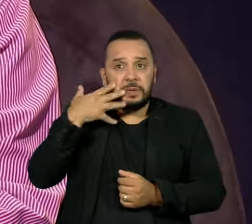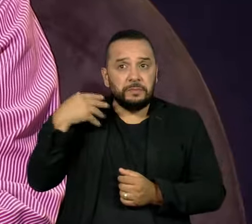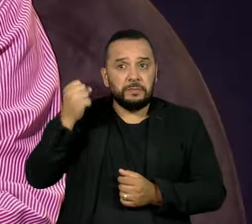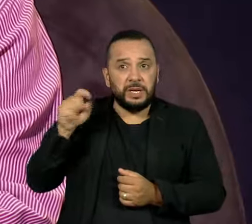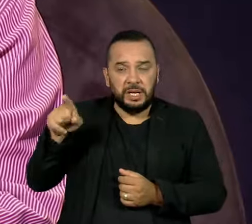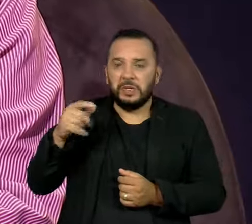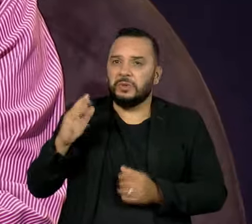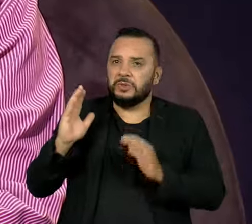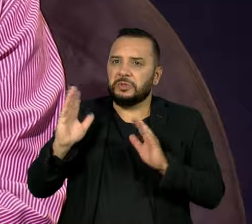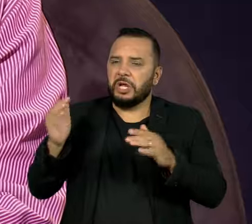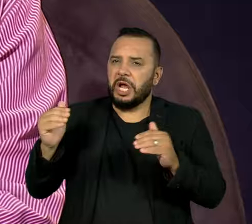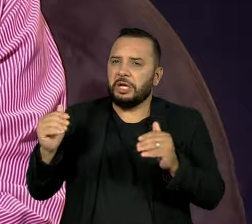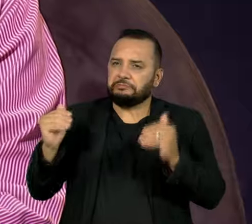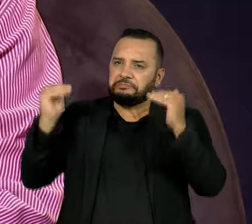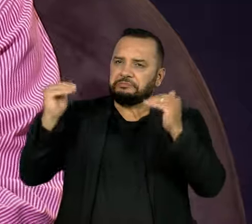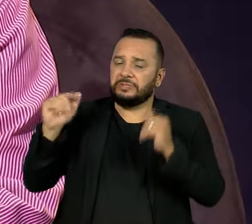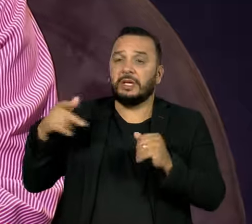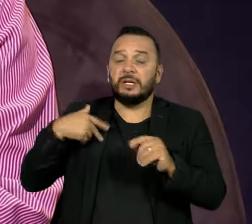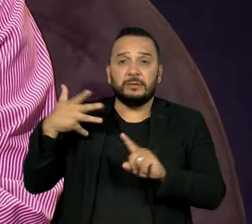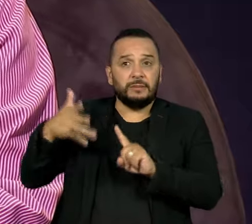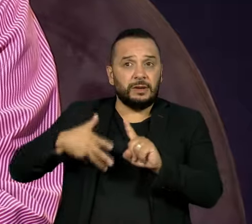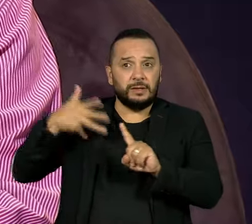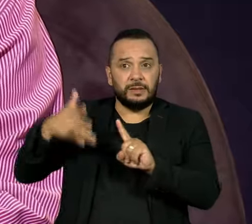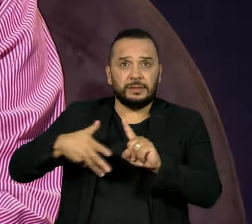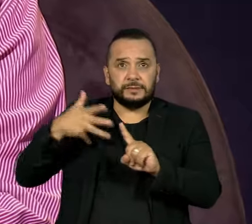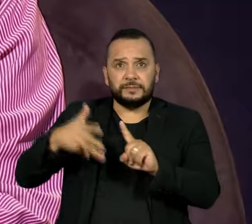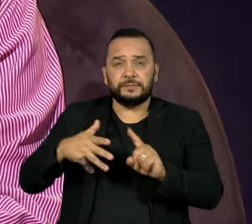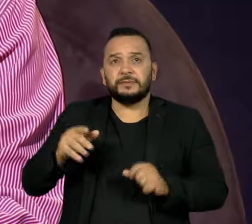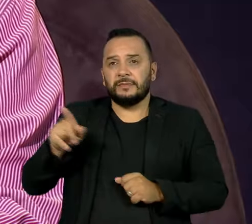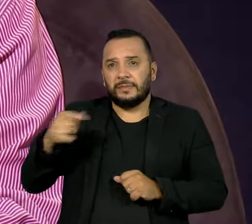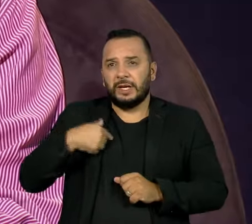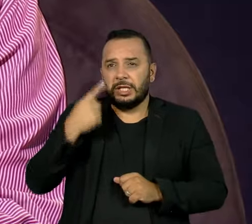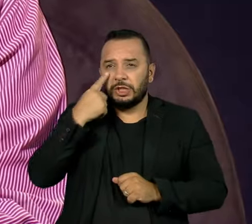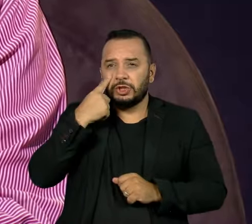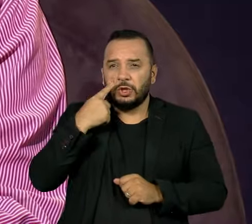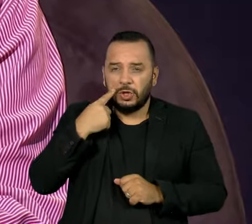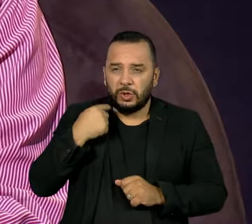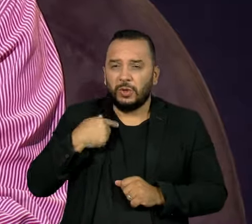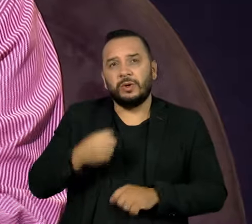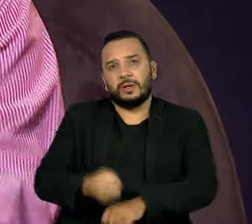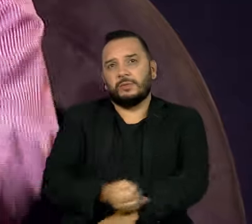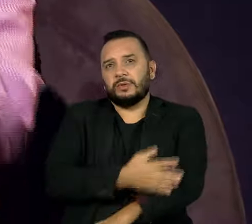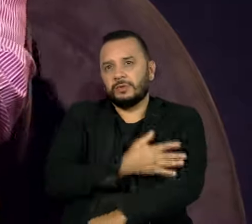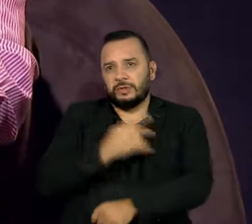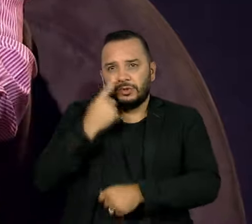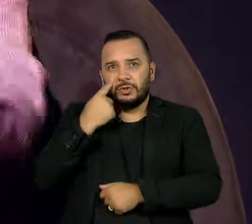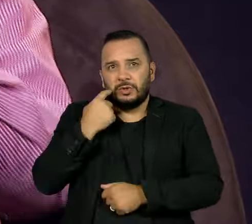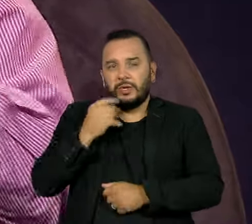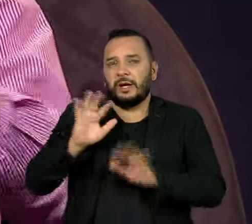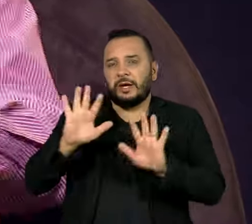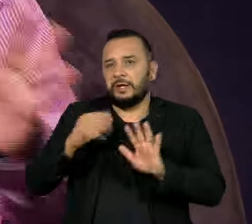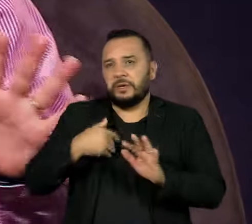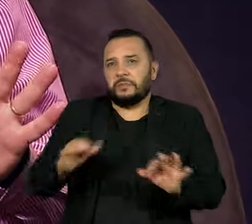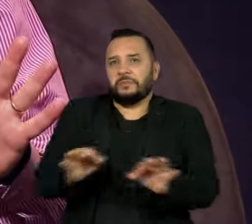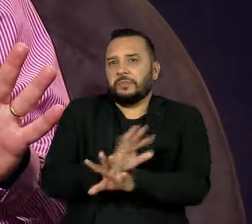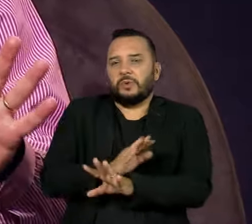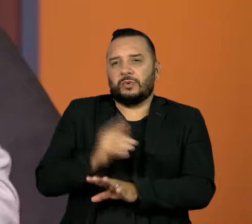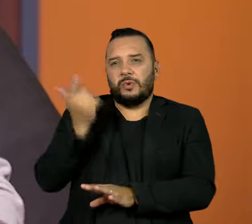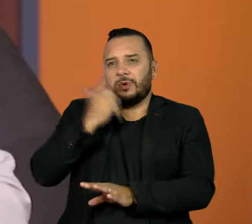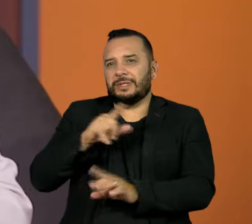bem-sucedido, que numa determinada palestra que nós fizemos, se emocionou e chorou. Pronto, atingi